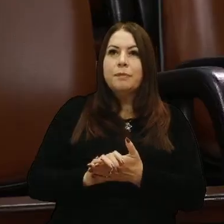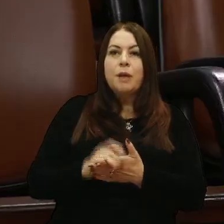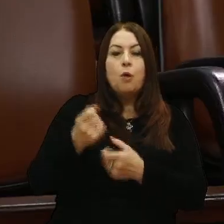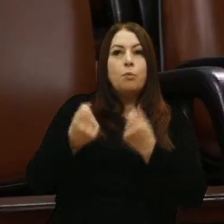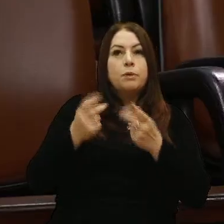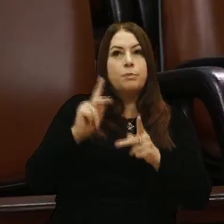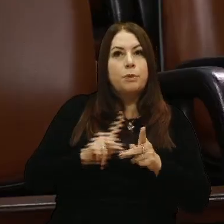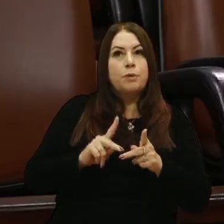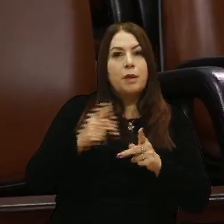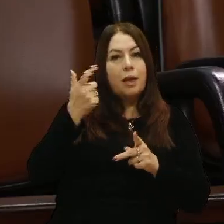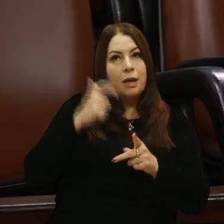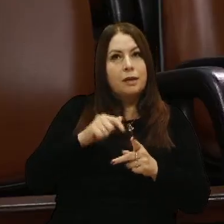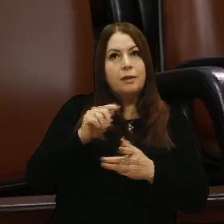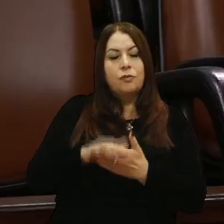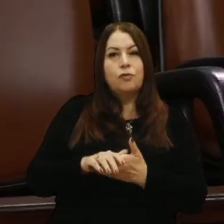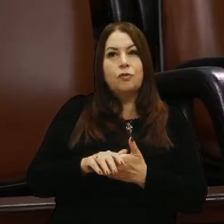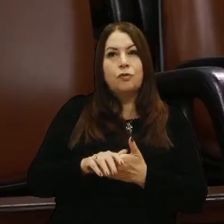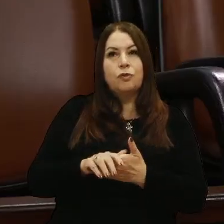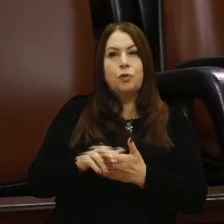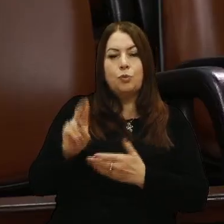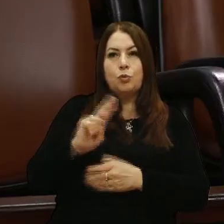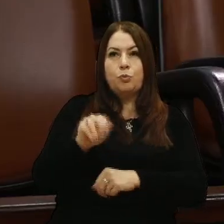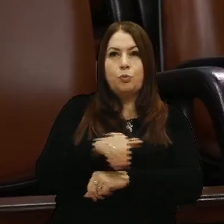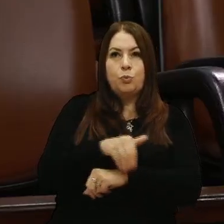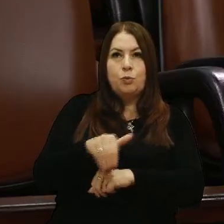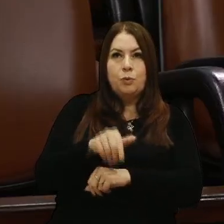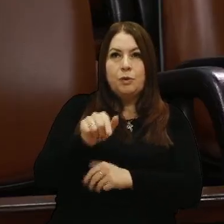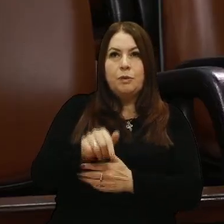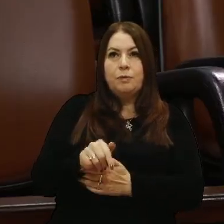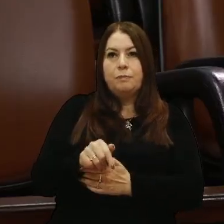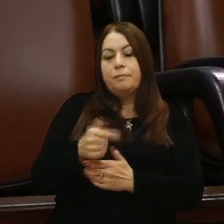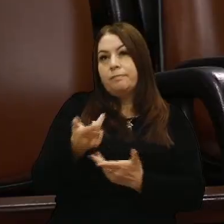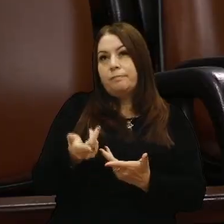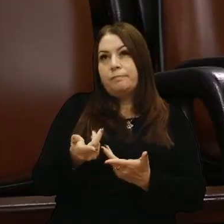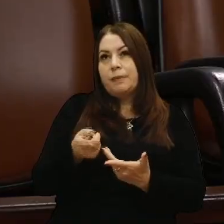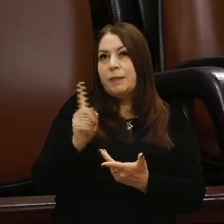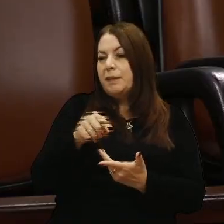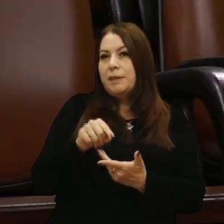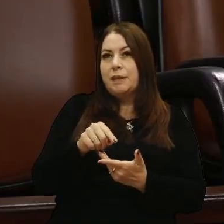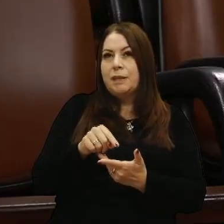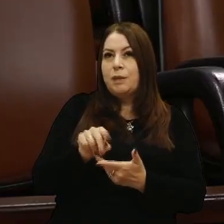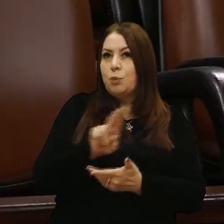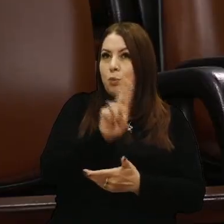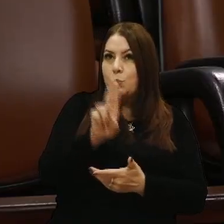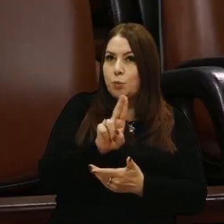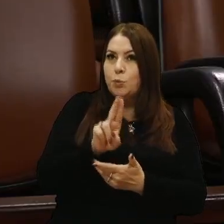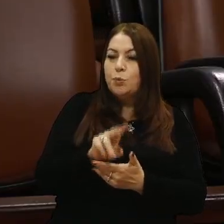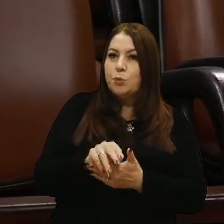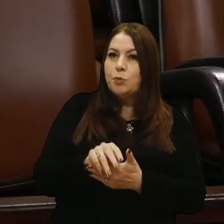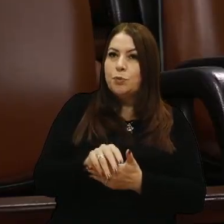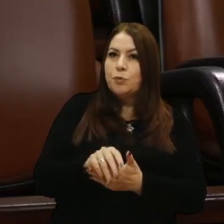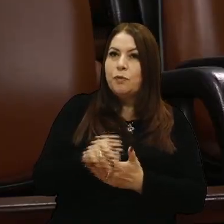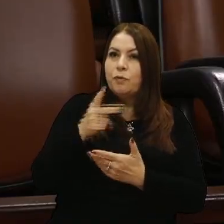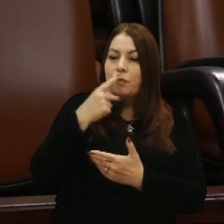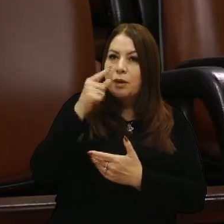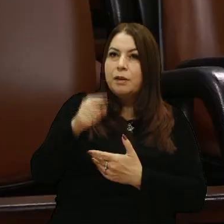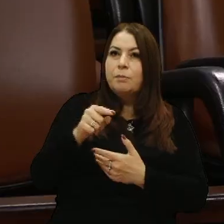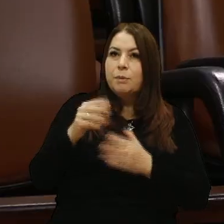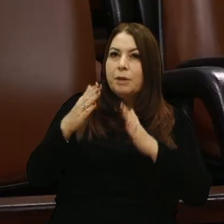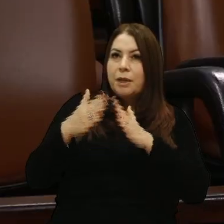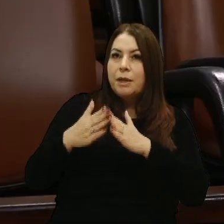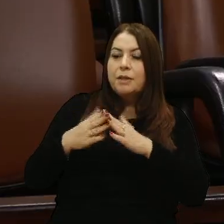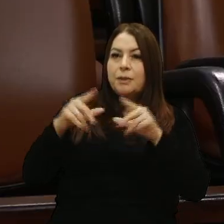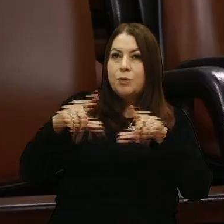algumas pessoas achem que a denominação de estradas é algo que não é útil, diz isso para quem mora